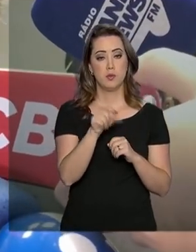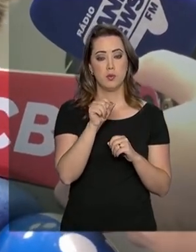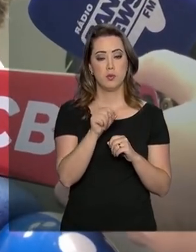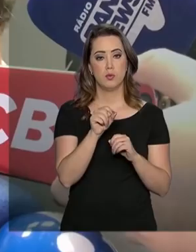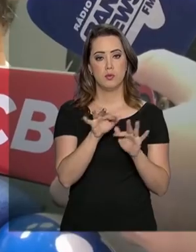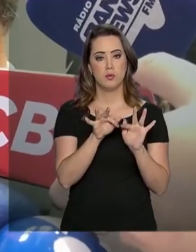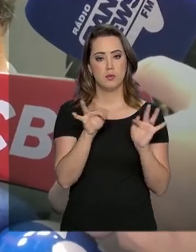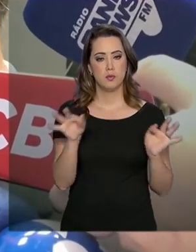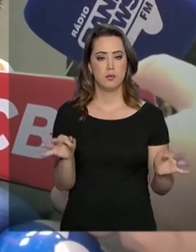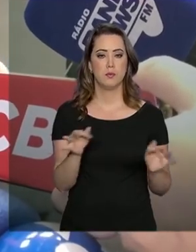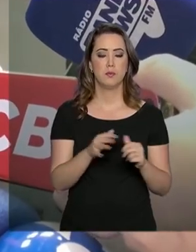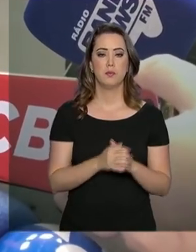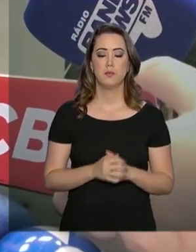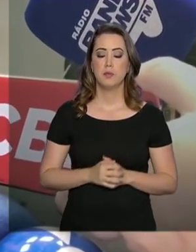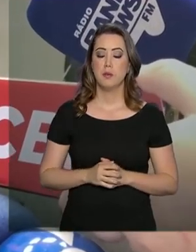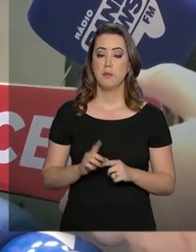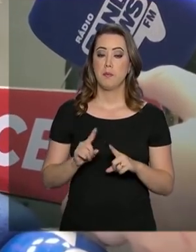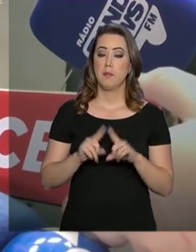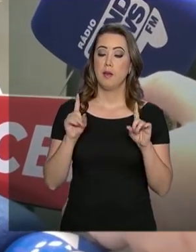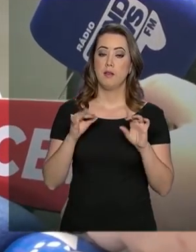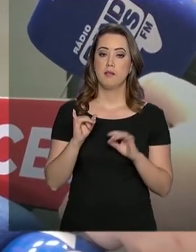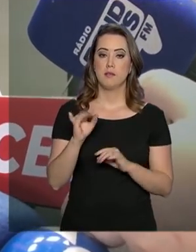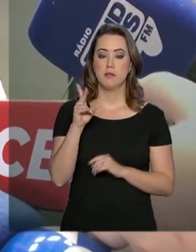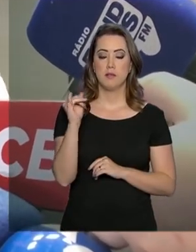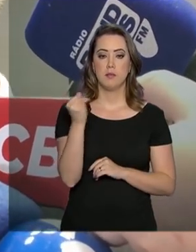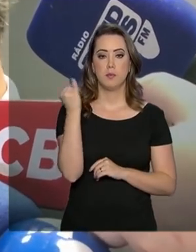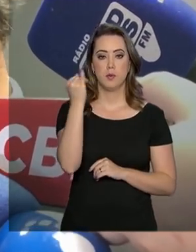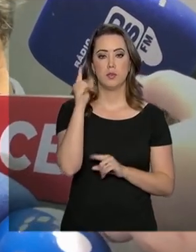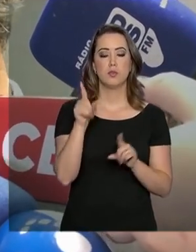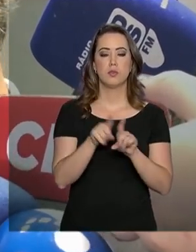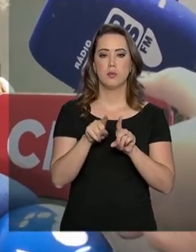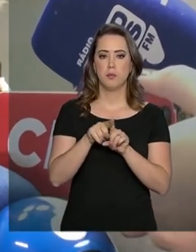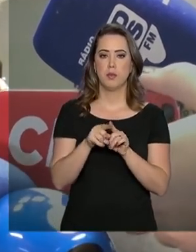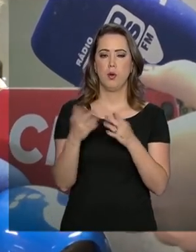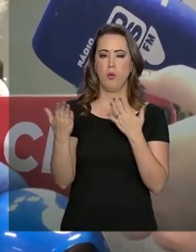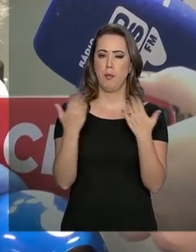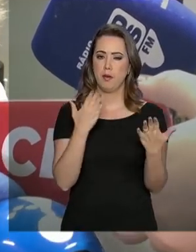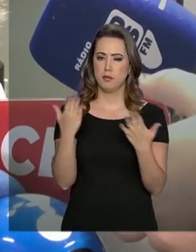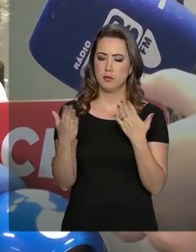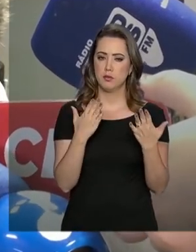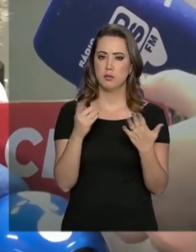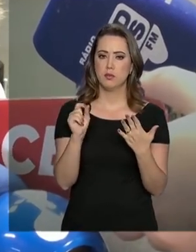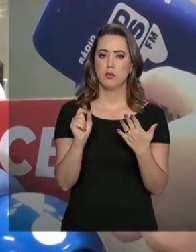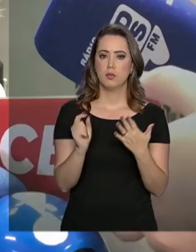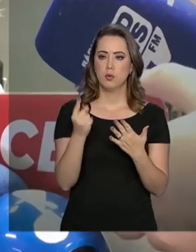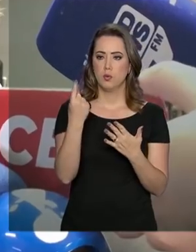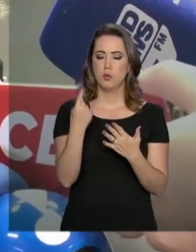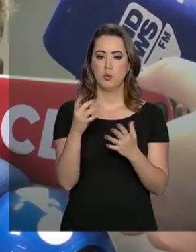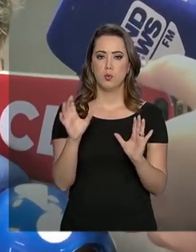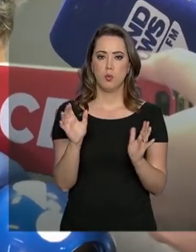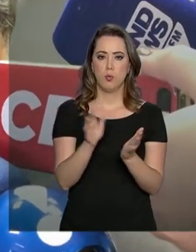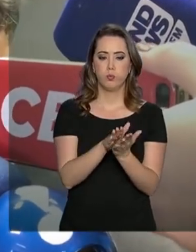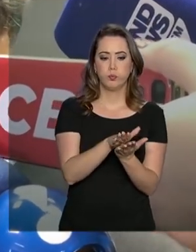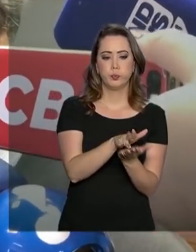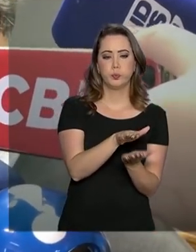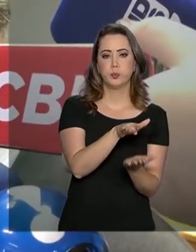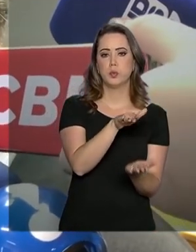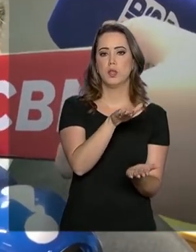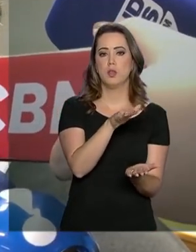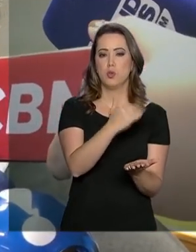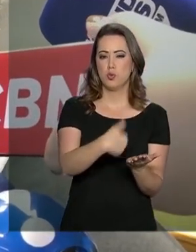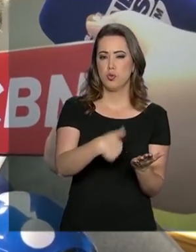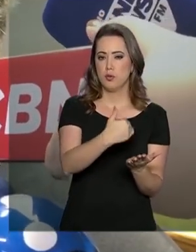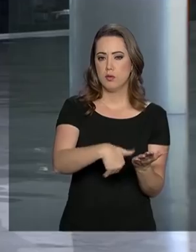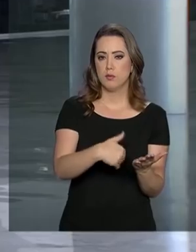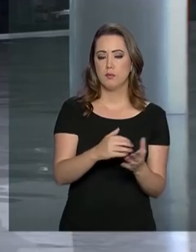pelo desconto simplificado. Agora, é importante que ele faça essa comparação entre o montante de valores a